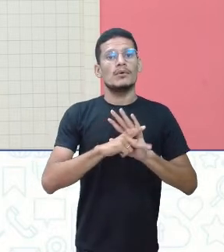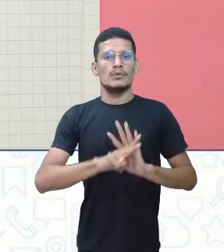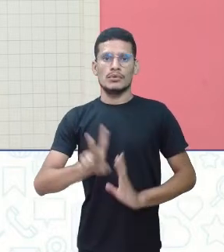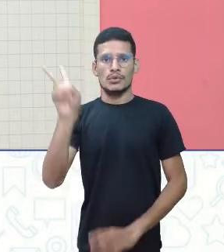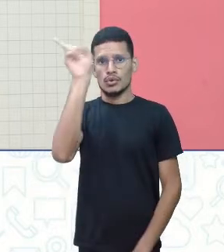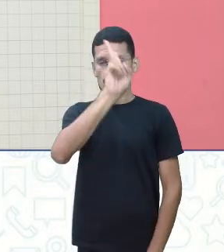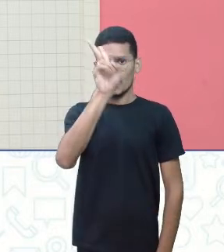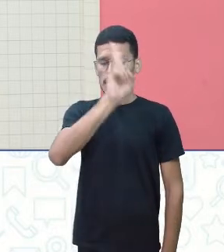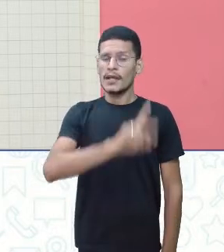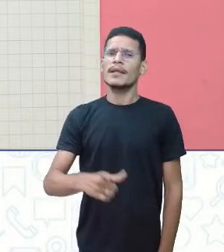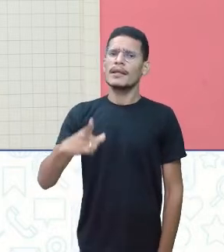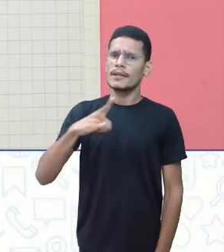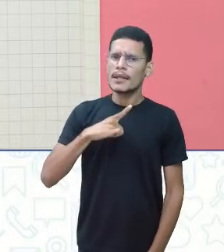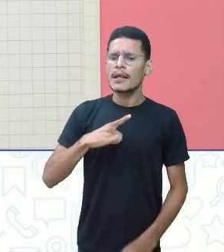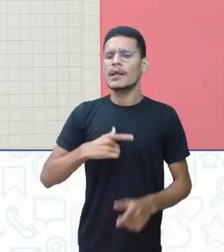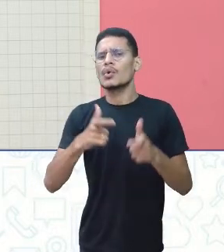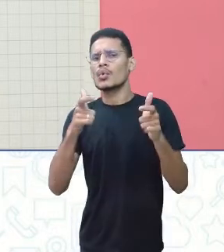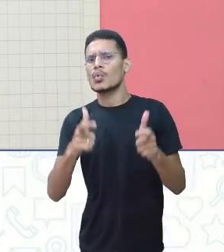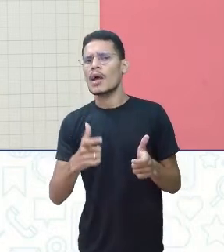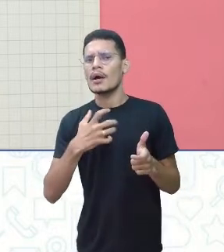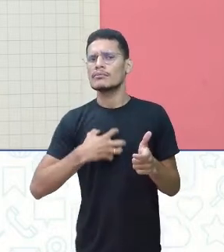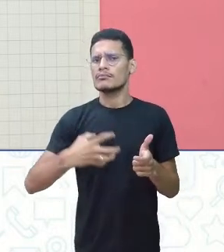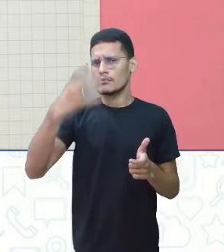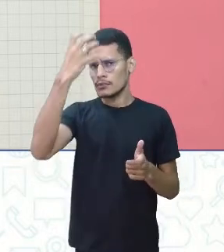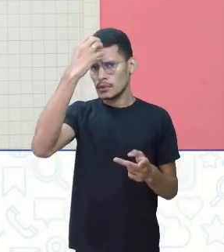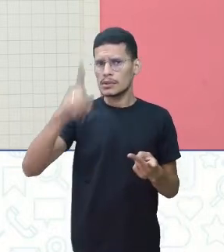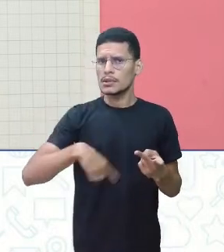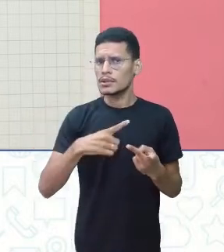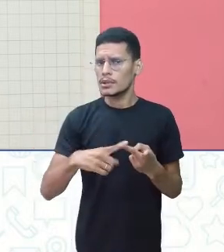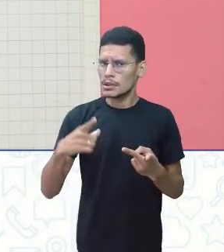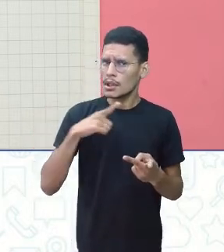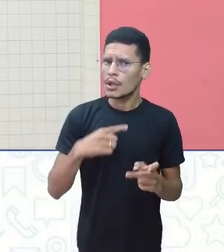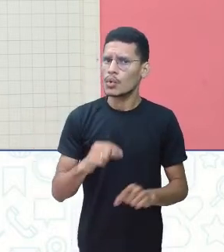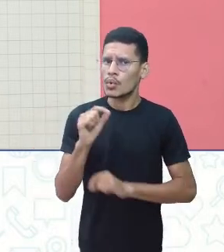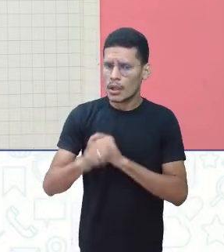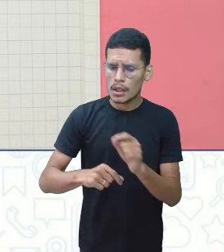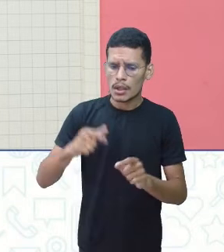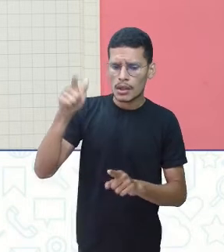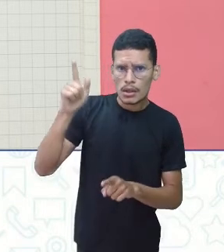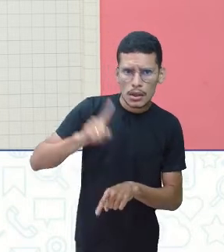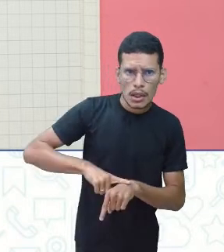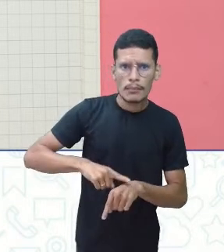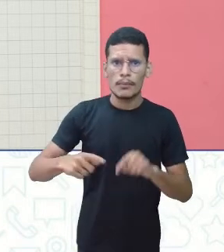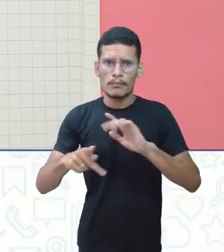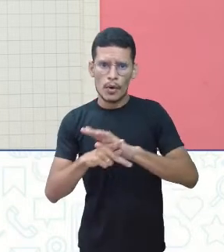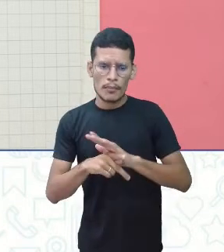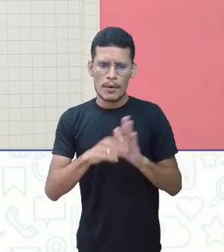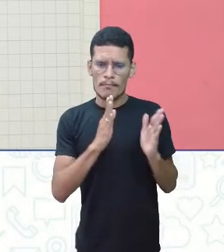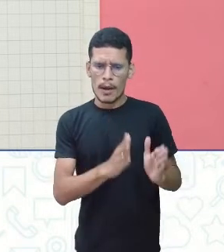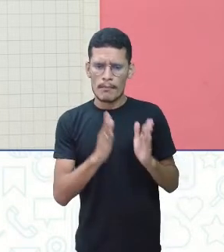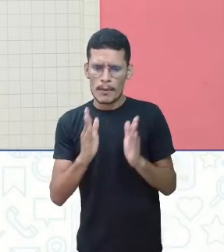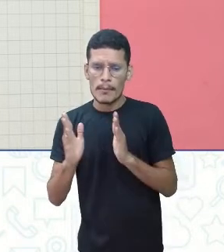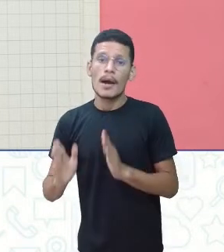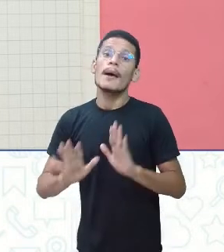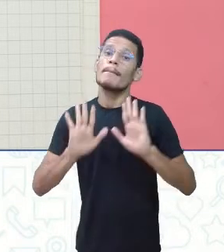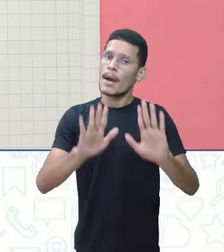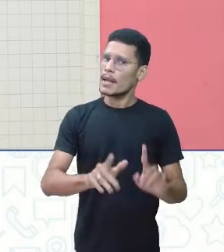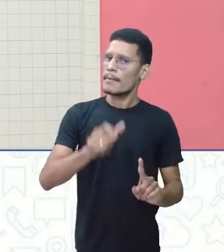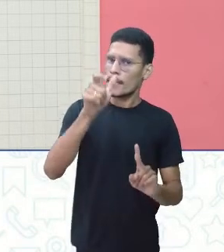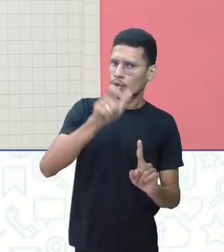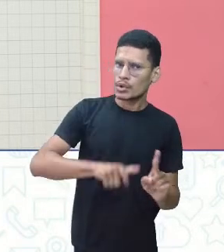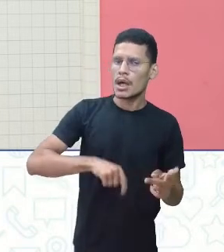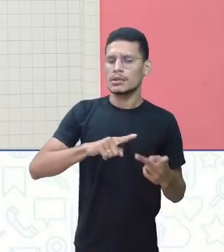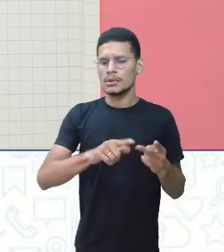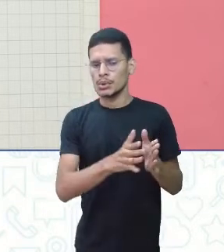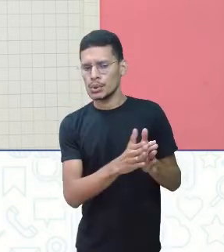um reino, você tem um espaço. Você não tem necessariamente um tempo tão marcado, mas você tem personagens, você tem uma